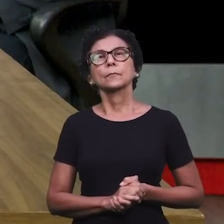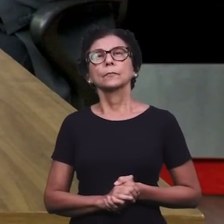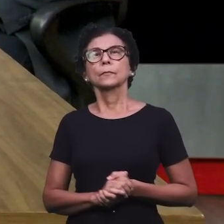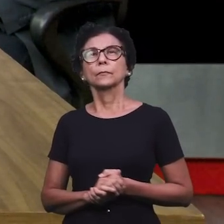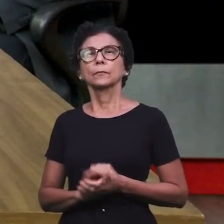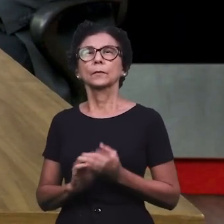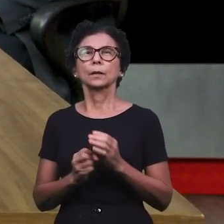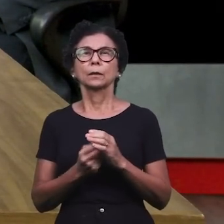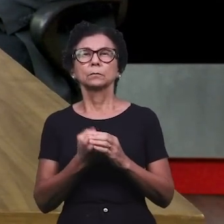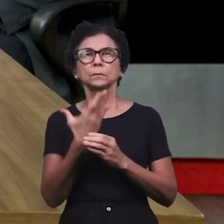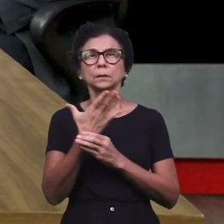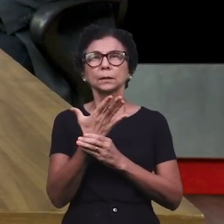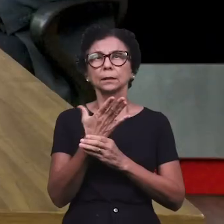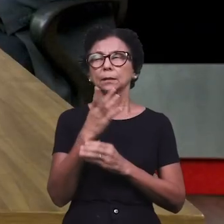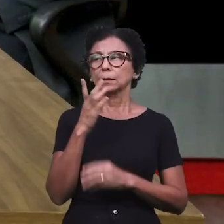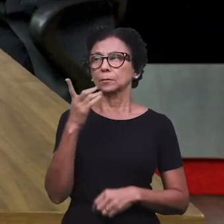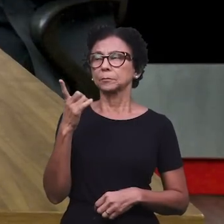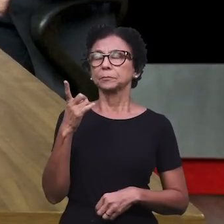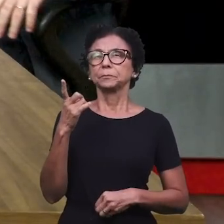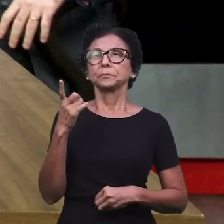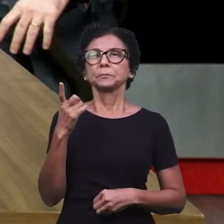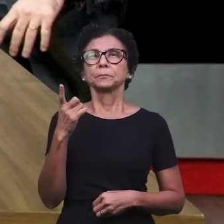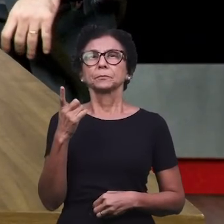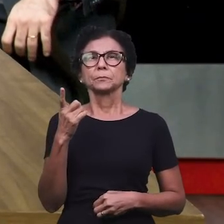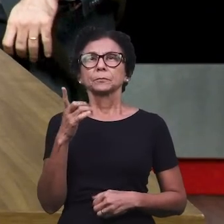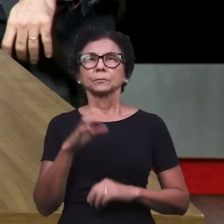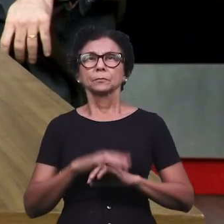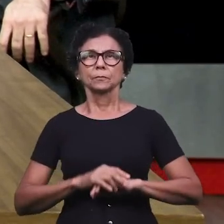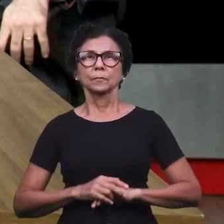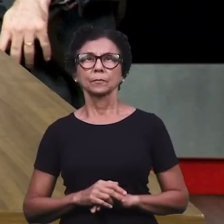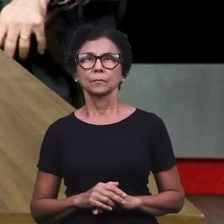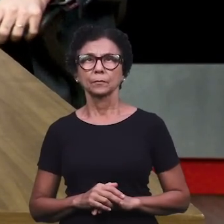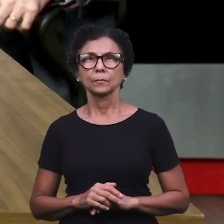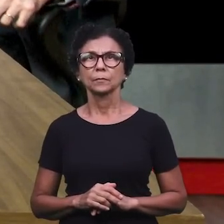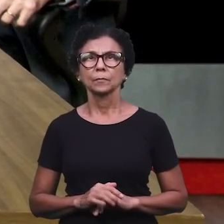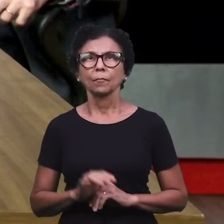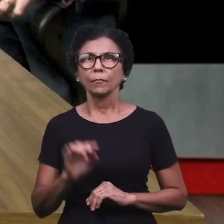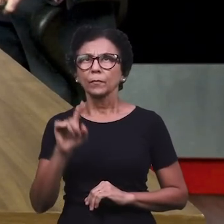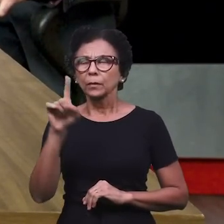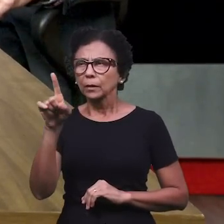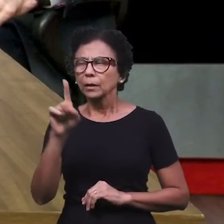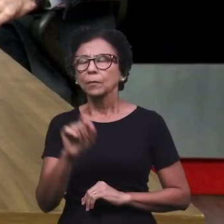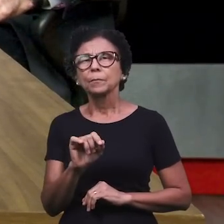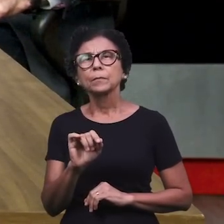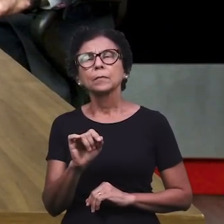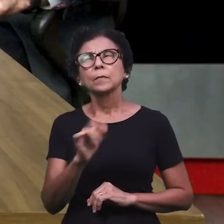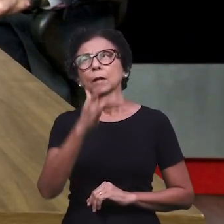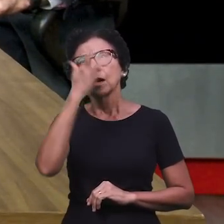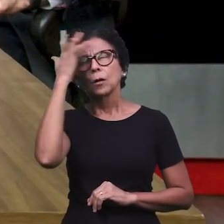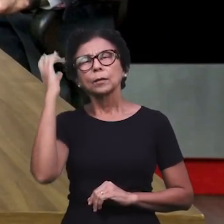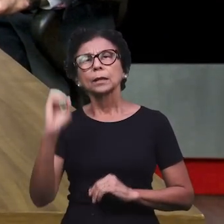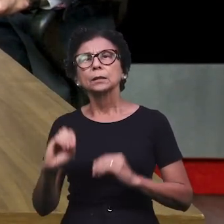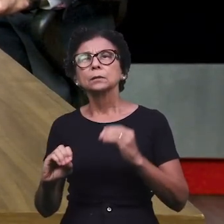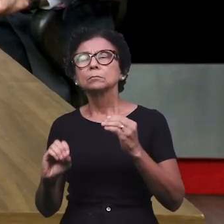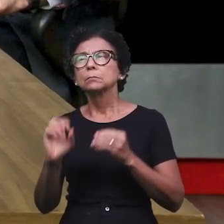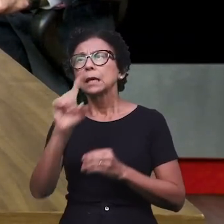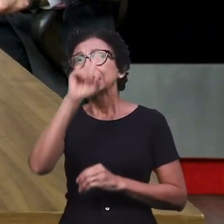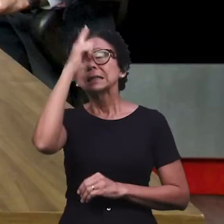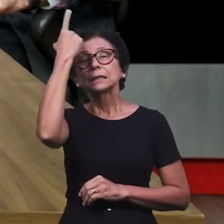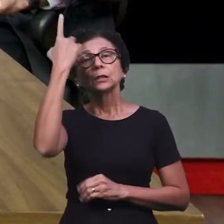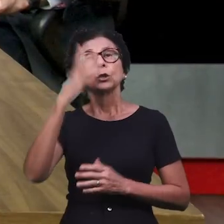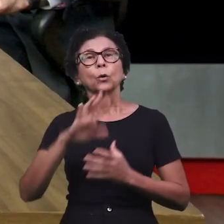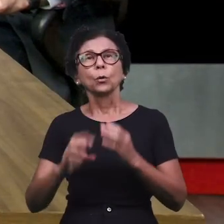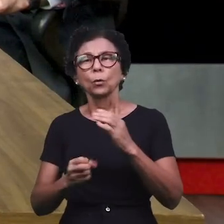o seguinte: quando você coloca num ponto, alguém criou esses três corpos, eles